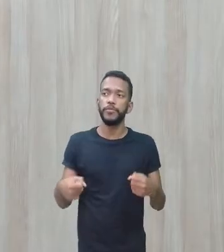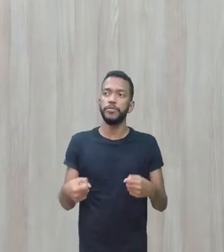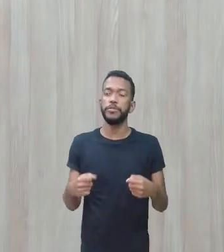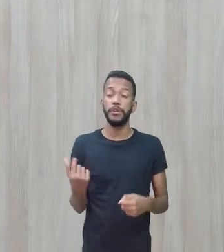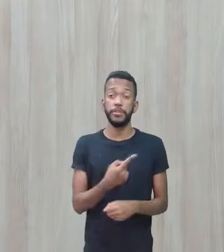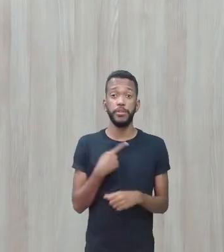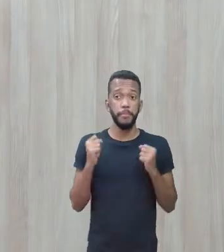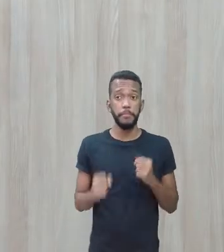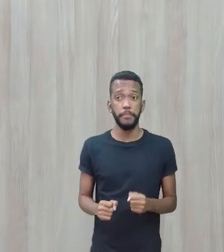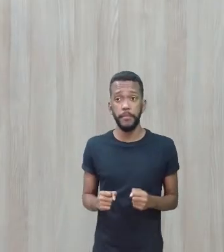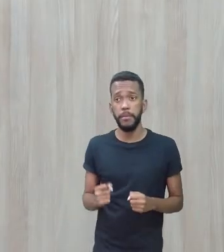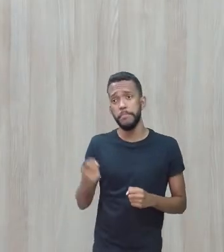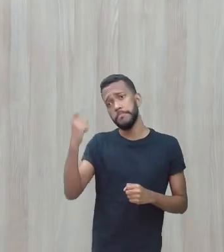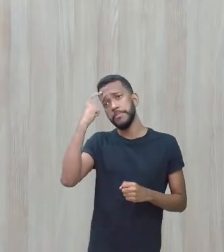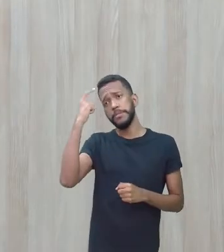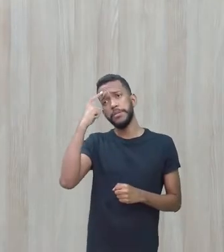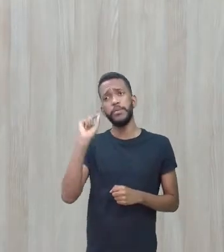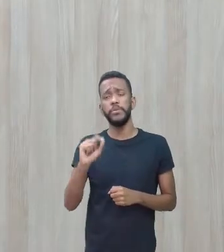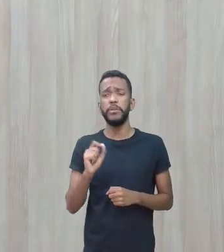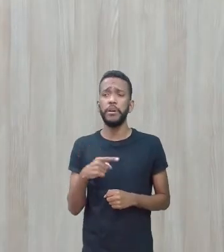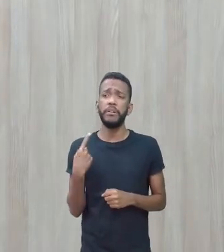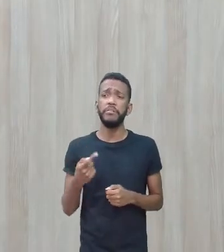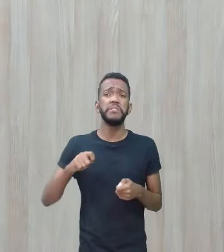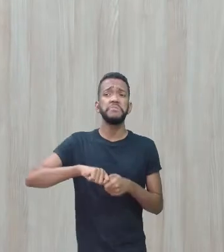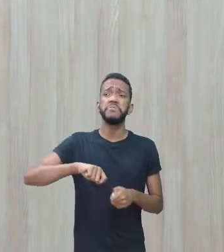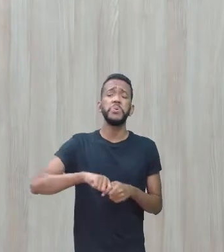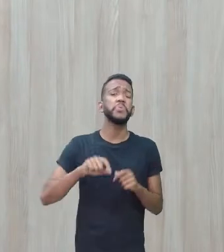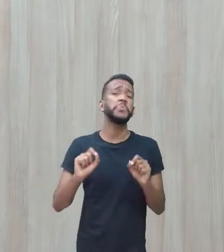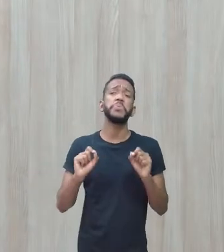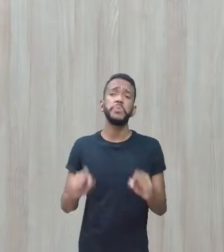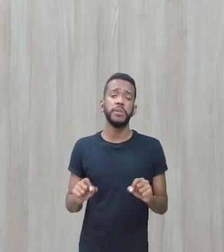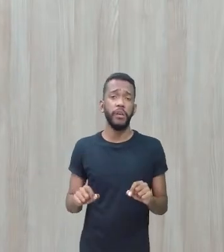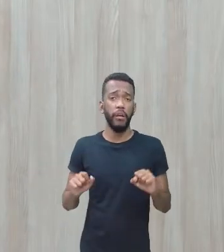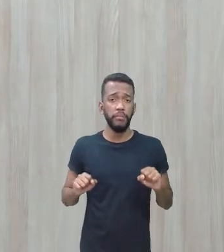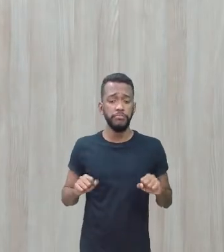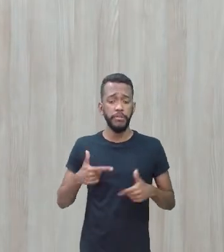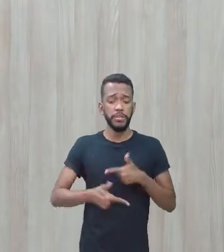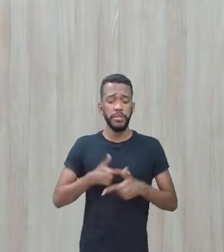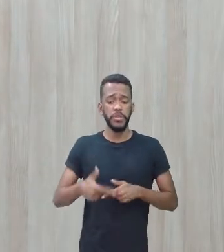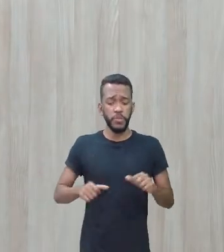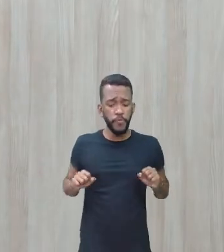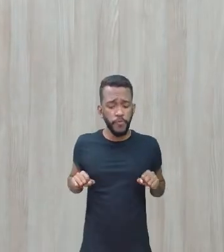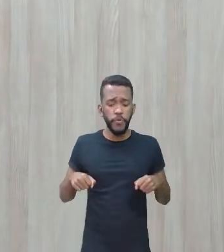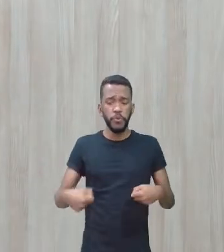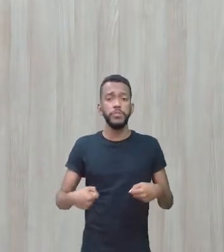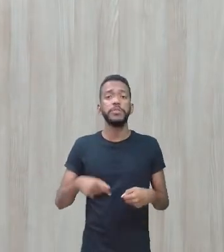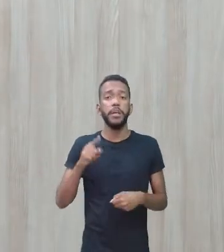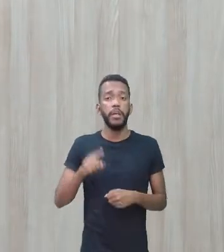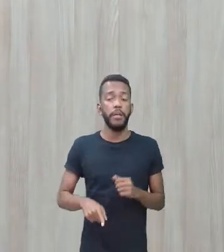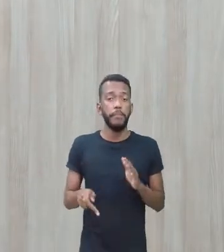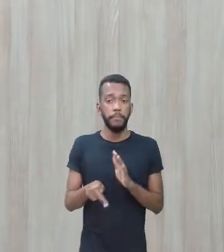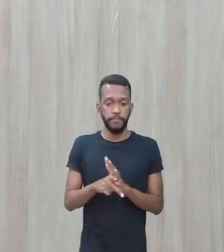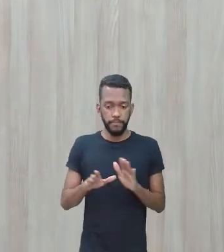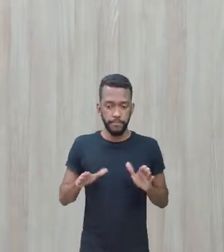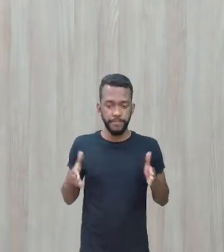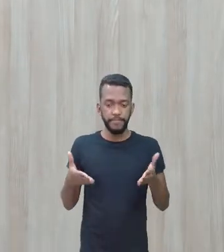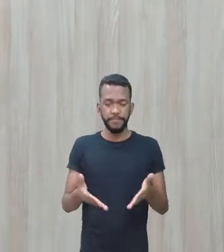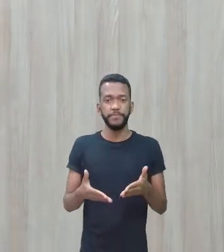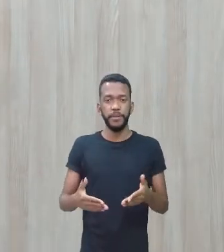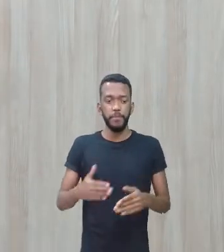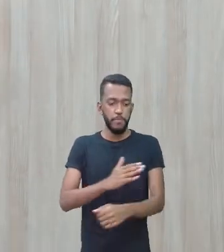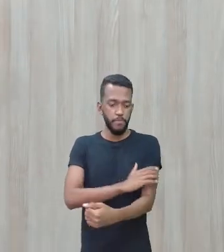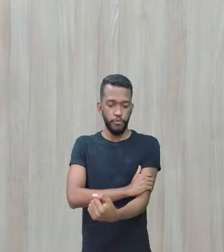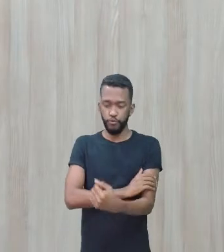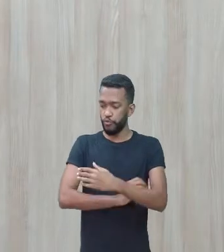pode pensar, para que serve o exercício de força, né? O exercício de força está ali para condicionar os nossos